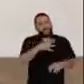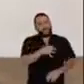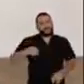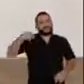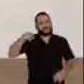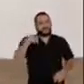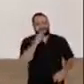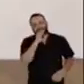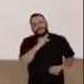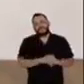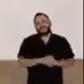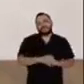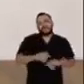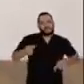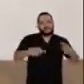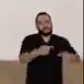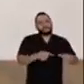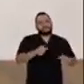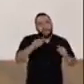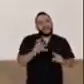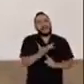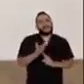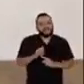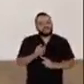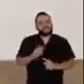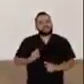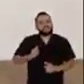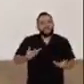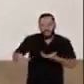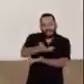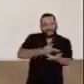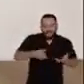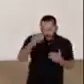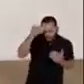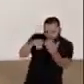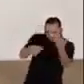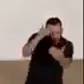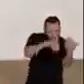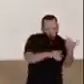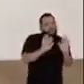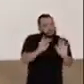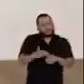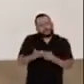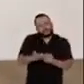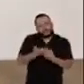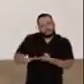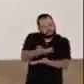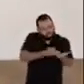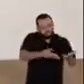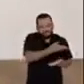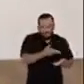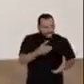é a arte de você conseguir conviver com quem você não concorda com o que você não gosta e com quem você gostaria que não existisse